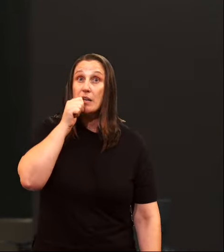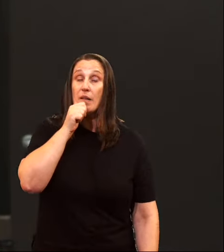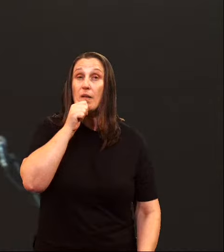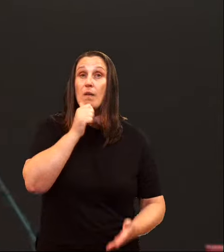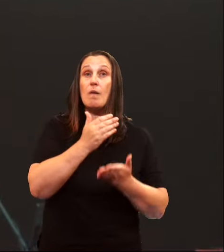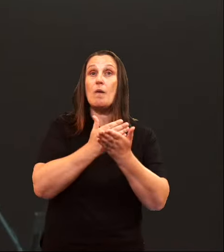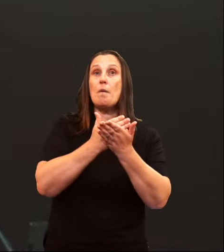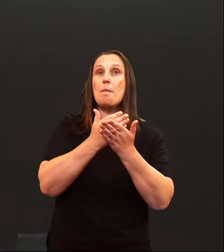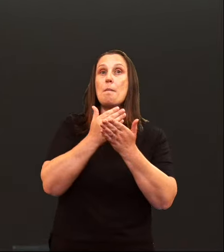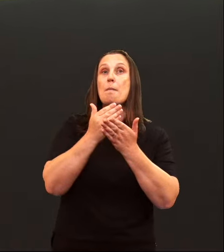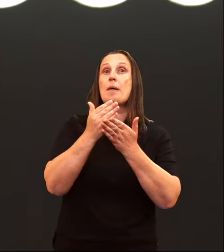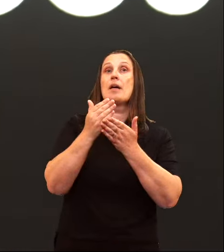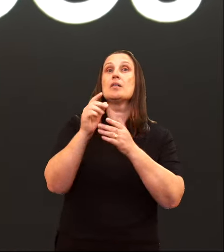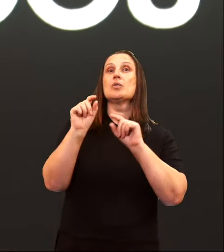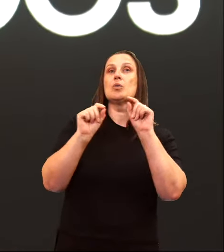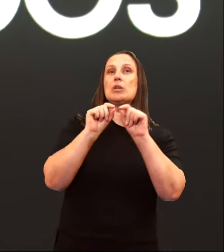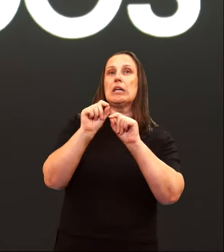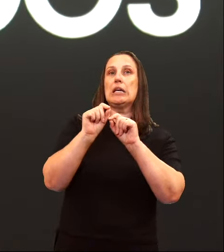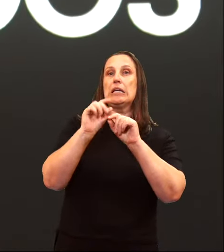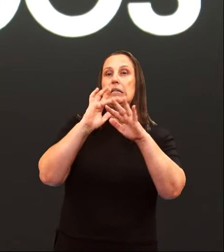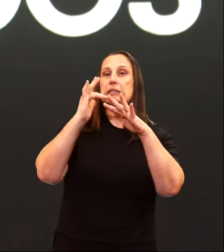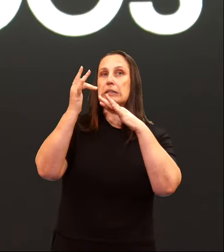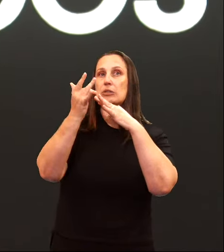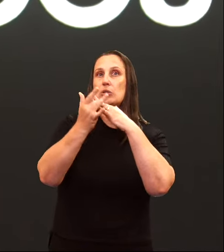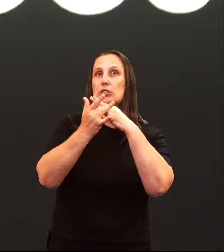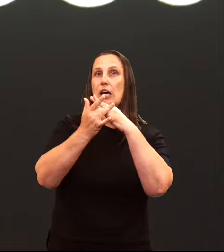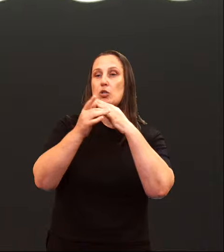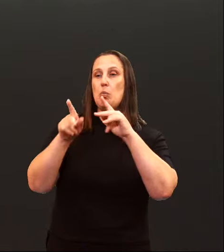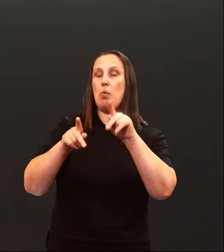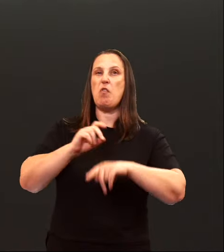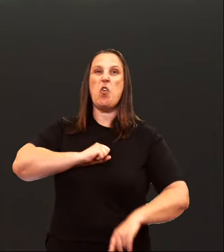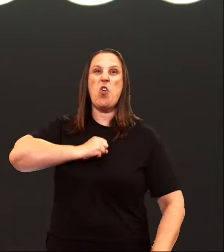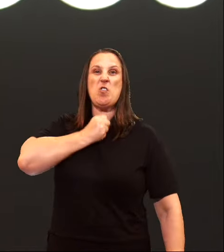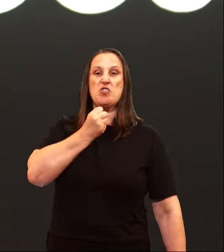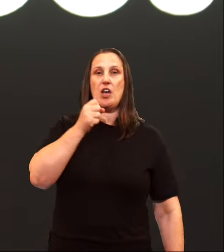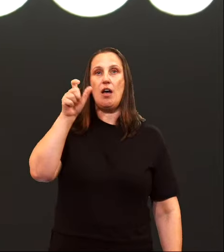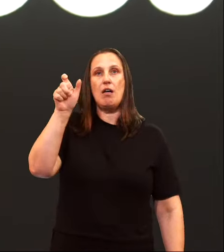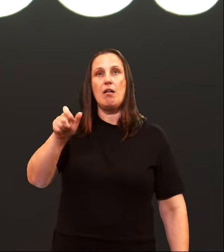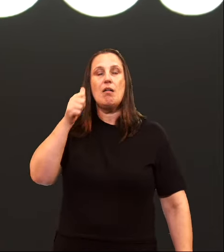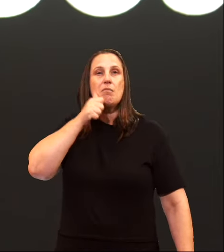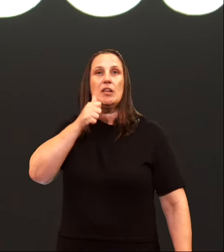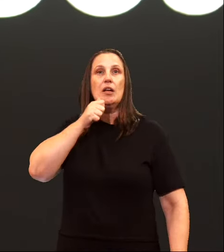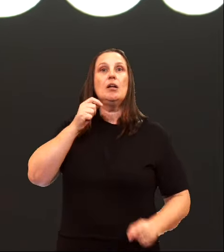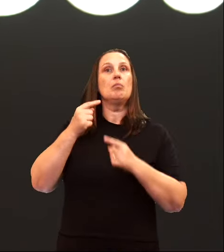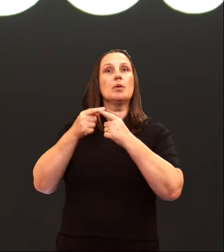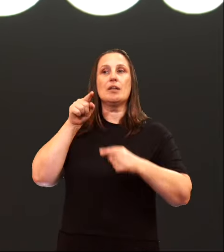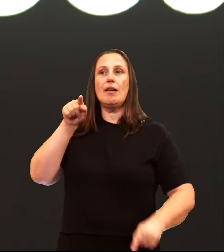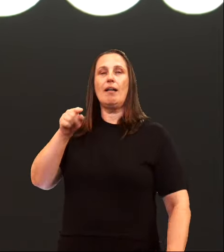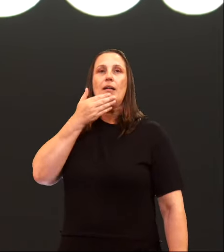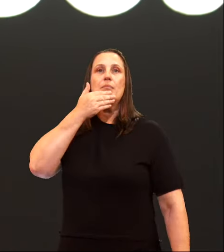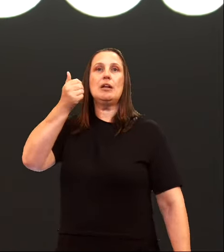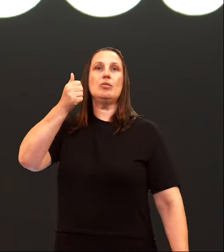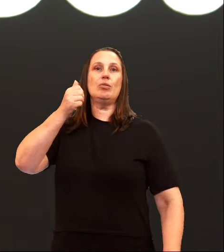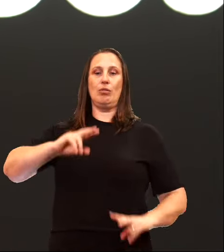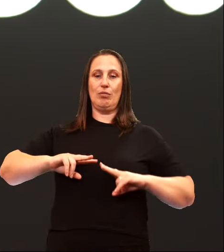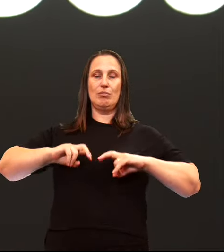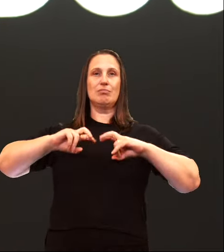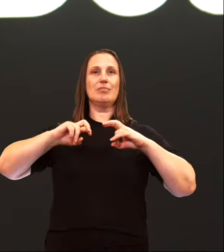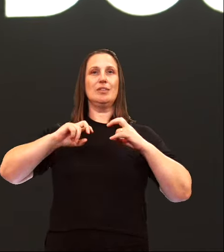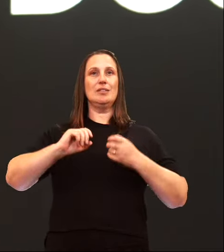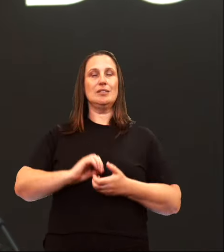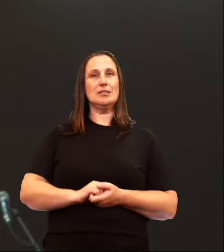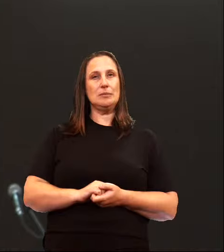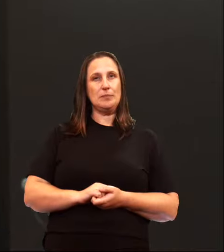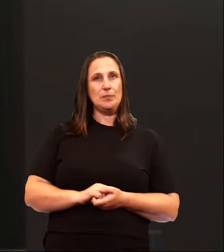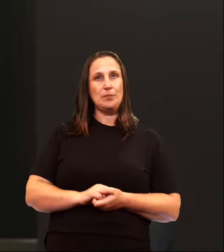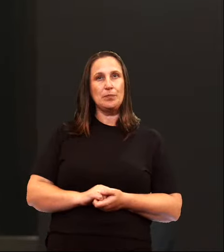ser odiada nas redes sociais, porque ela tinha melhorado do câncer. Aí esses dias